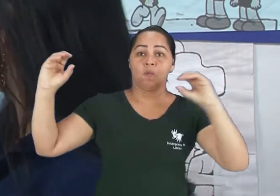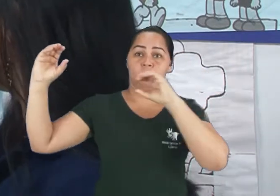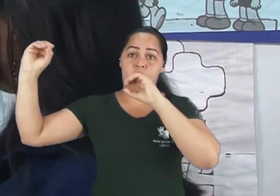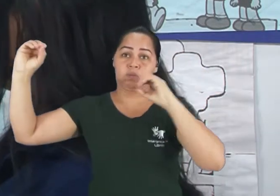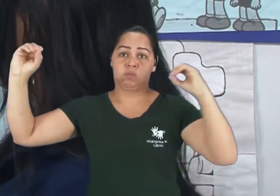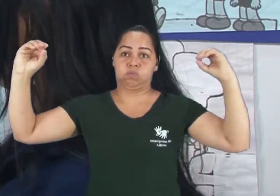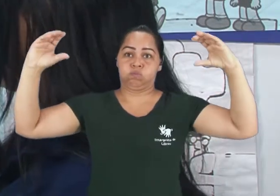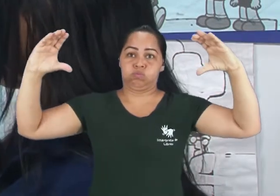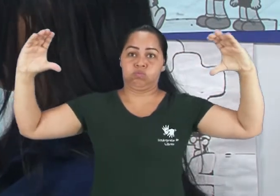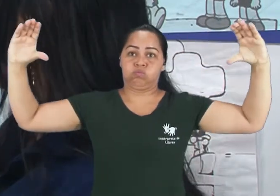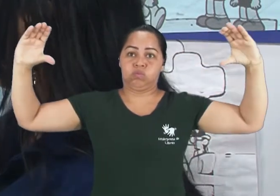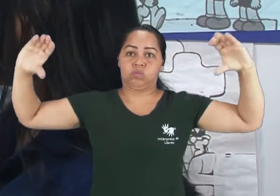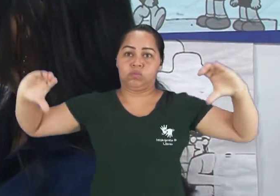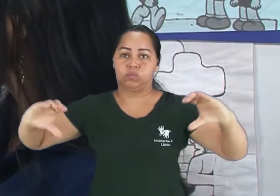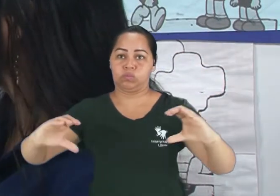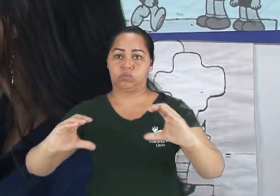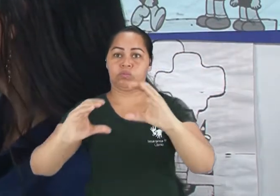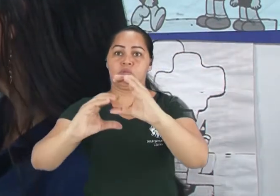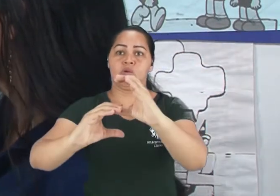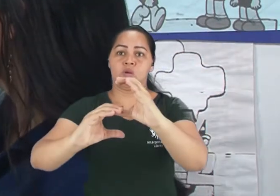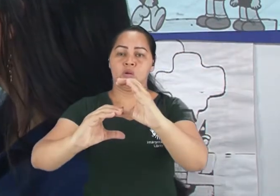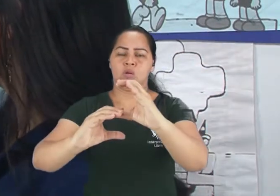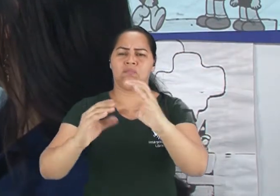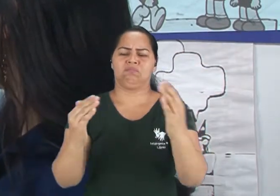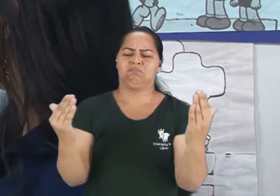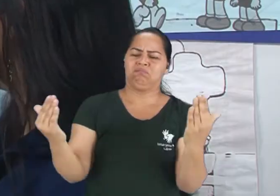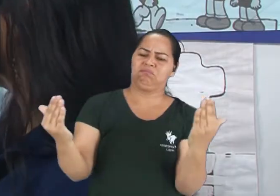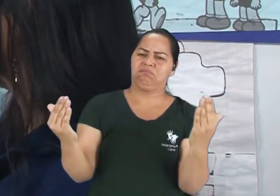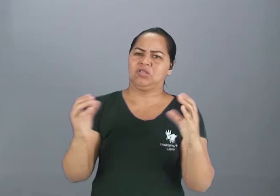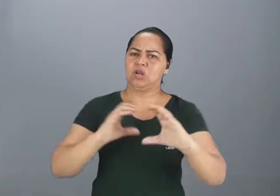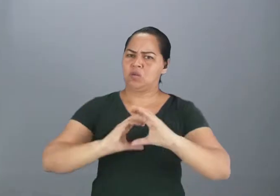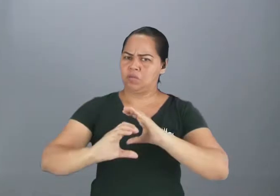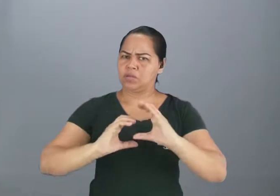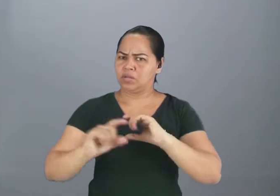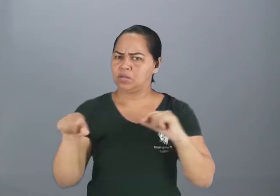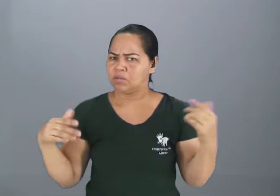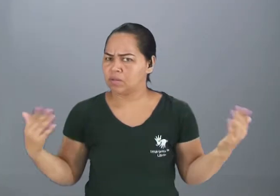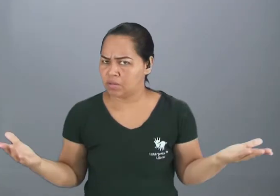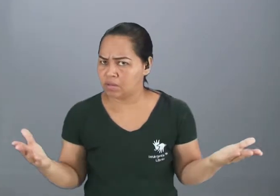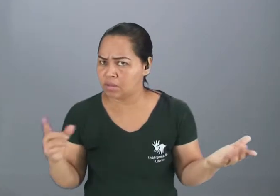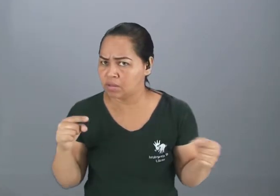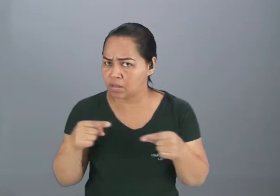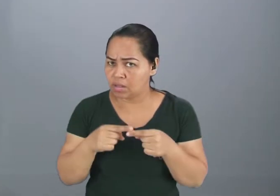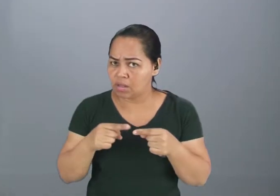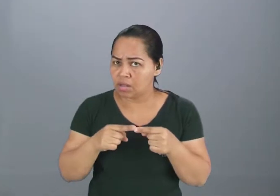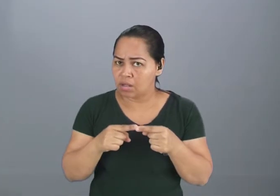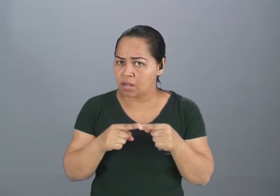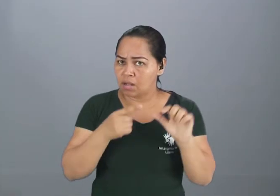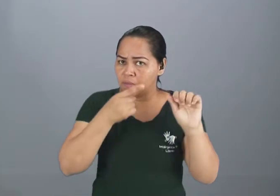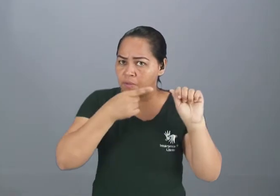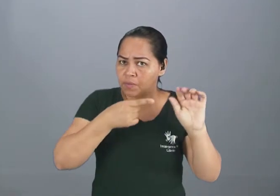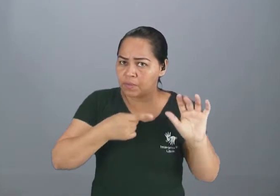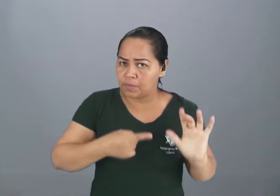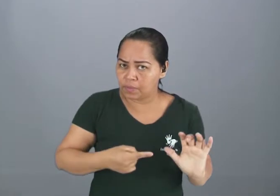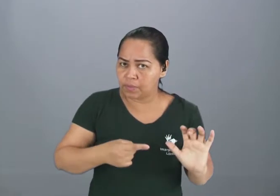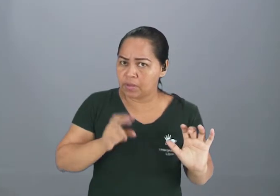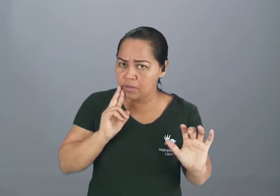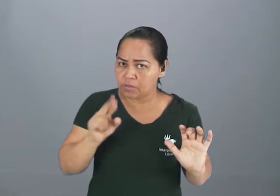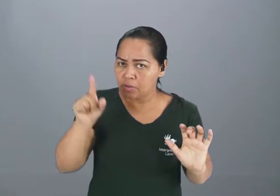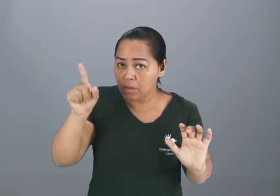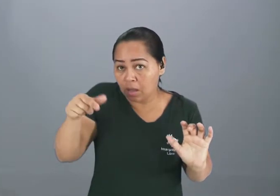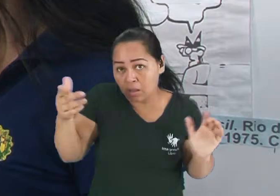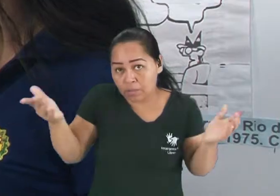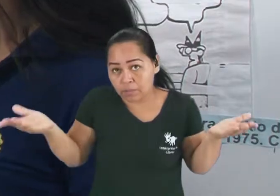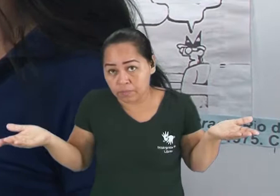as peças do quebra-cabeça à comunicação e indique em seu caderno a alternativa que completa corretamente a afirmação a seguir. Vamos